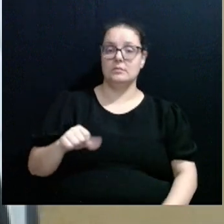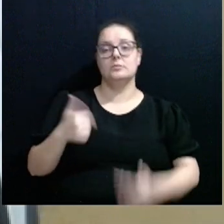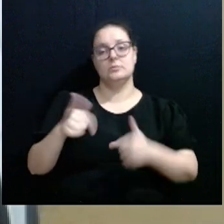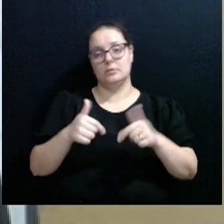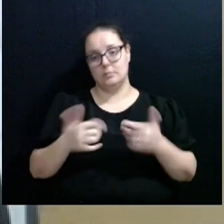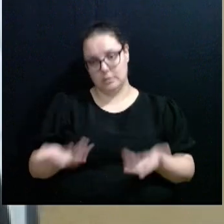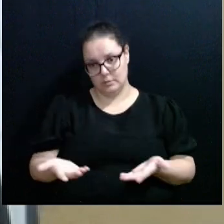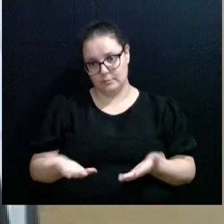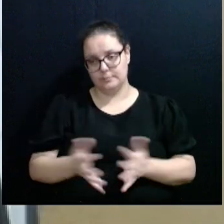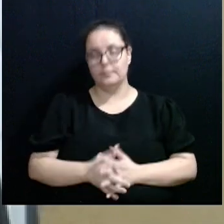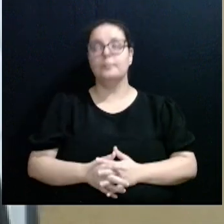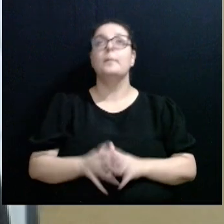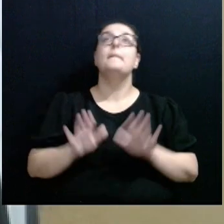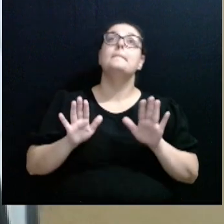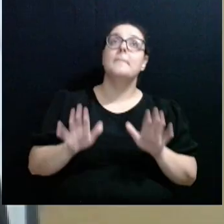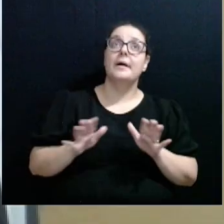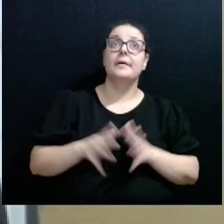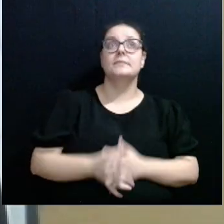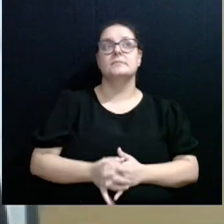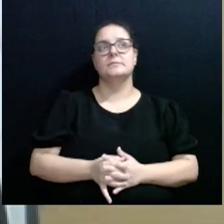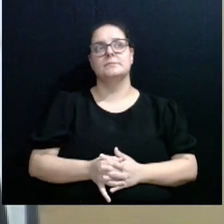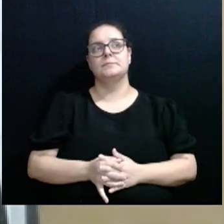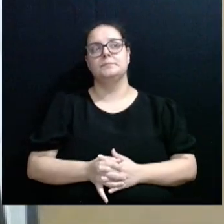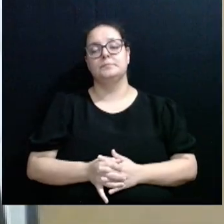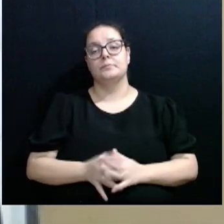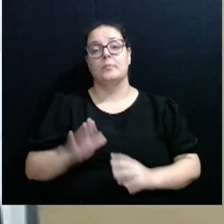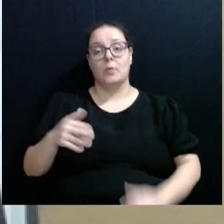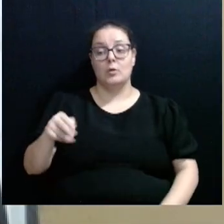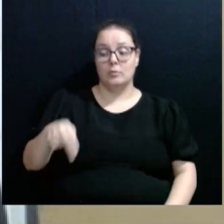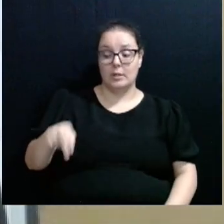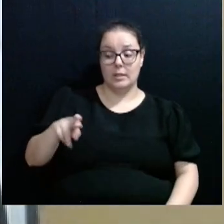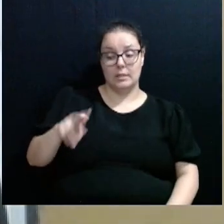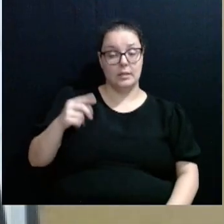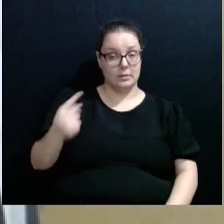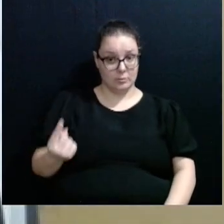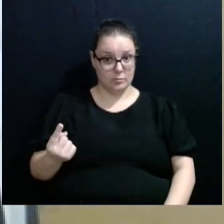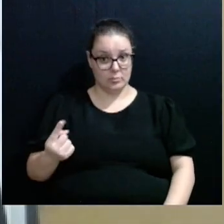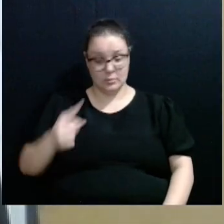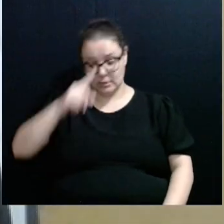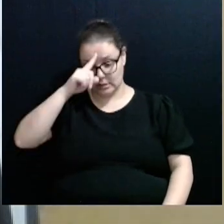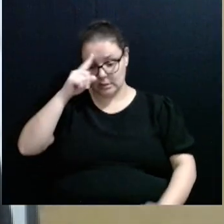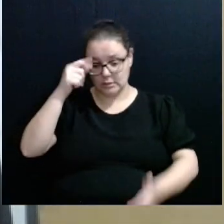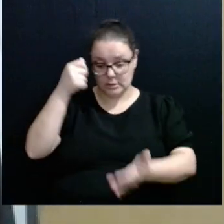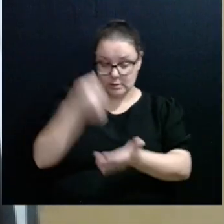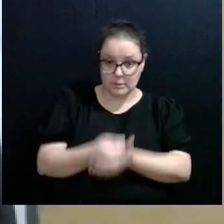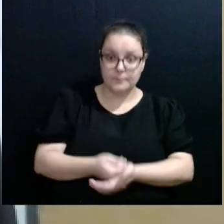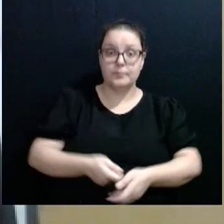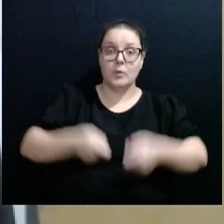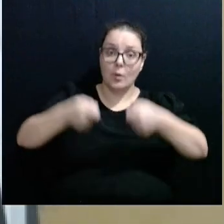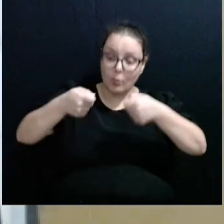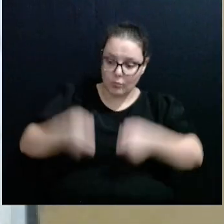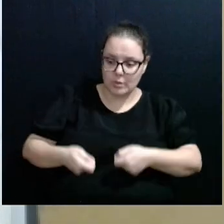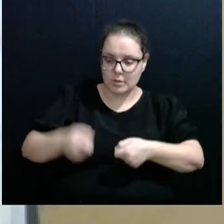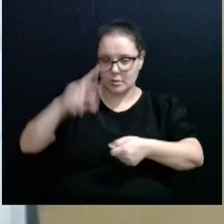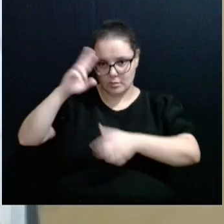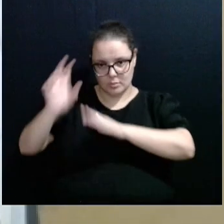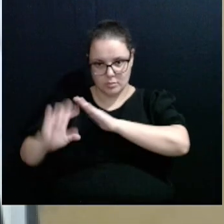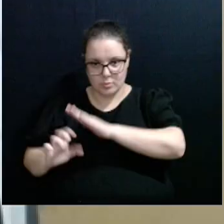Mas quando a NR1 estabelece que é obrigação do empregador, com auxílio dos